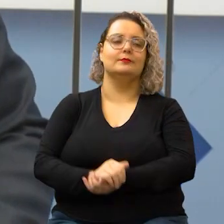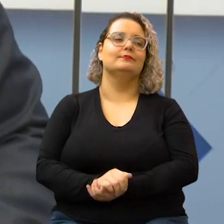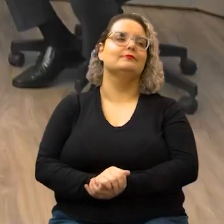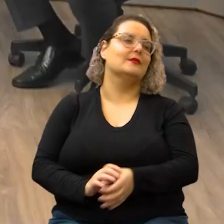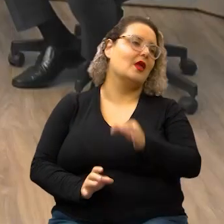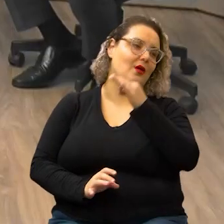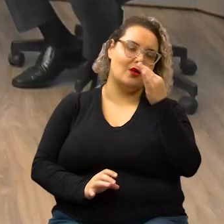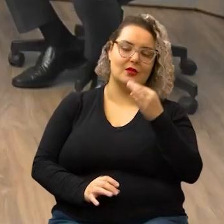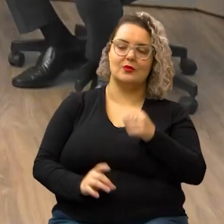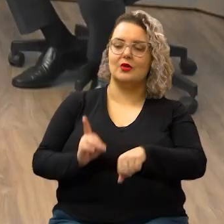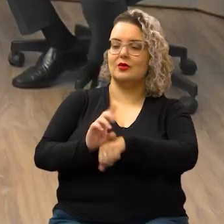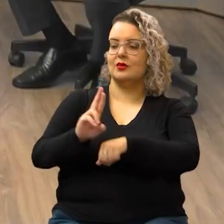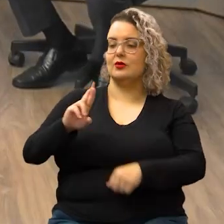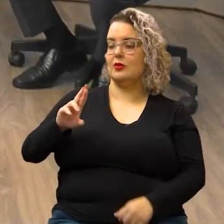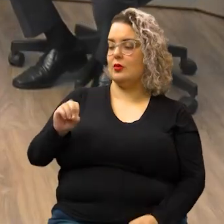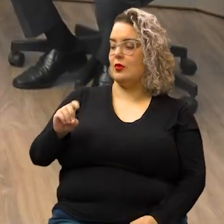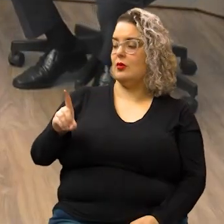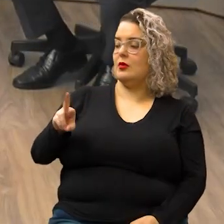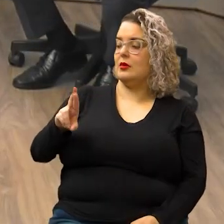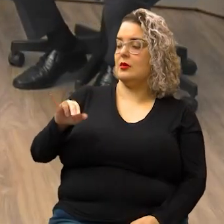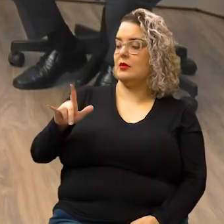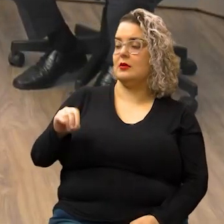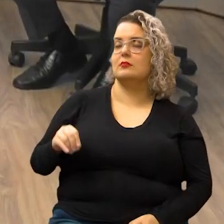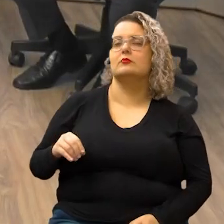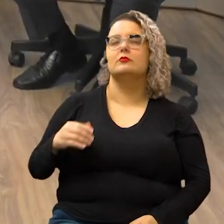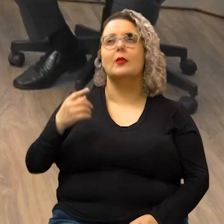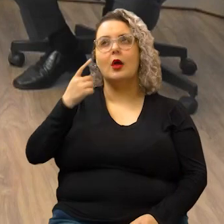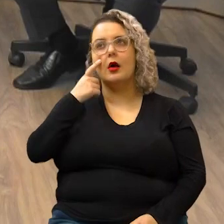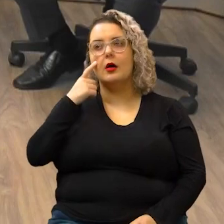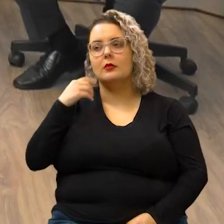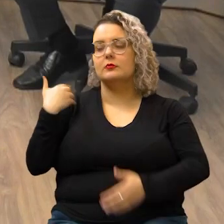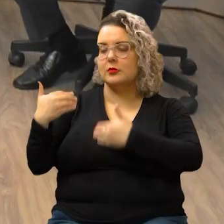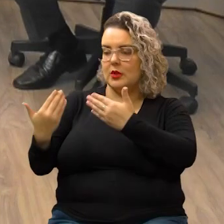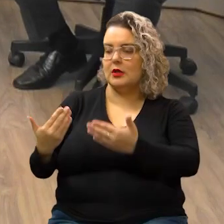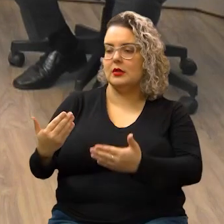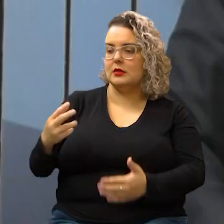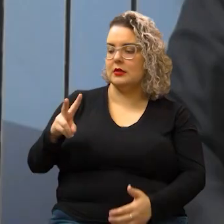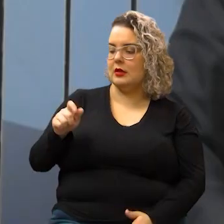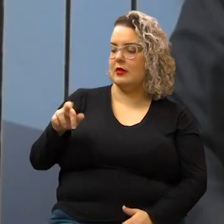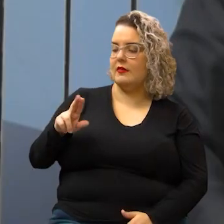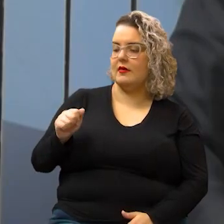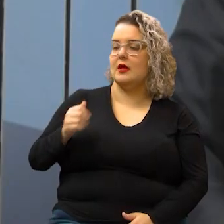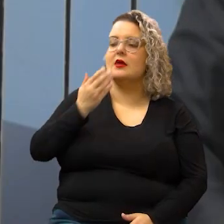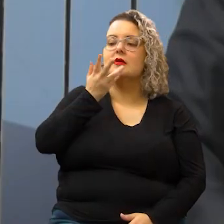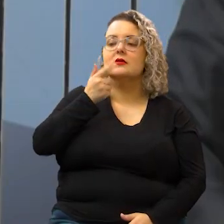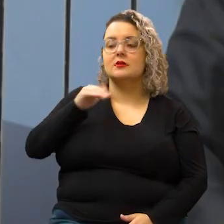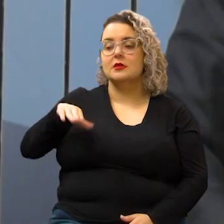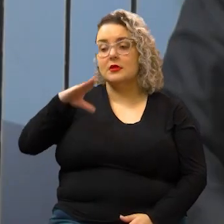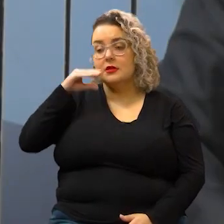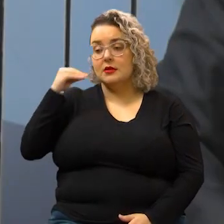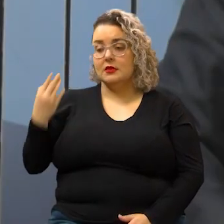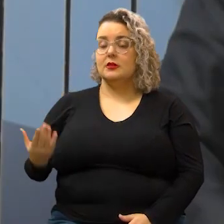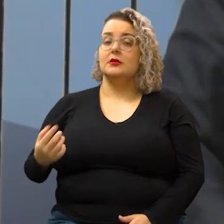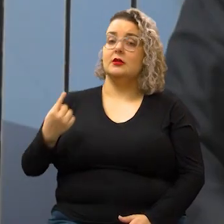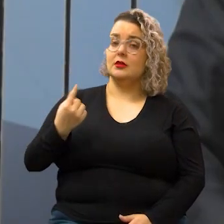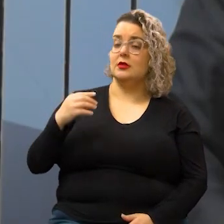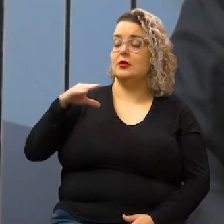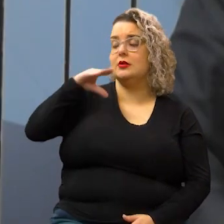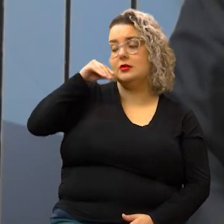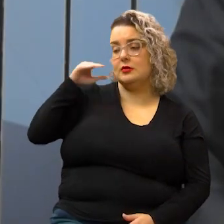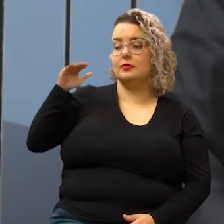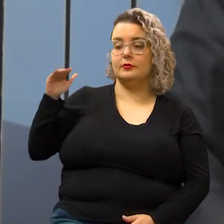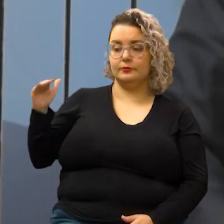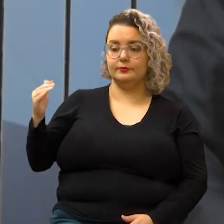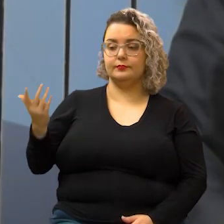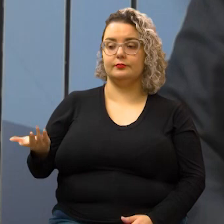Rodrigo. Olha, esses dias pegamos um caso lá na Vara da Infância e Juventude de um adolescente, que